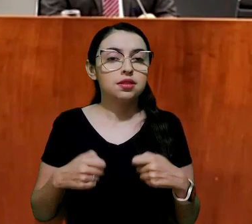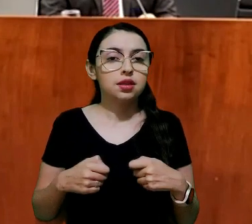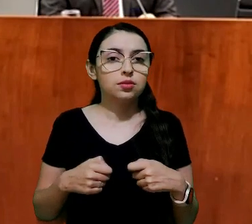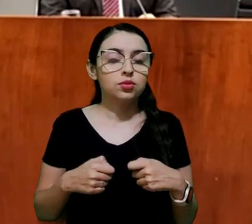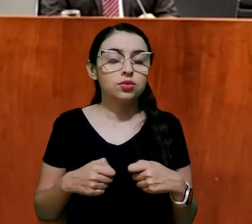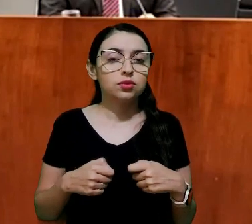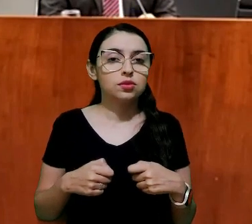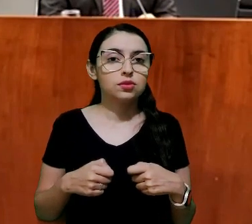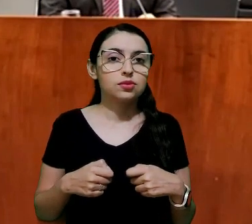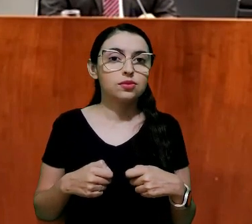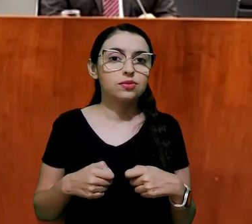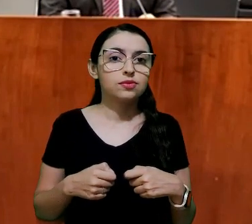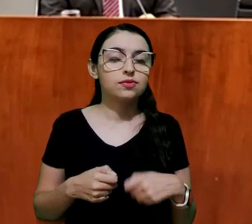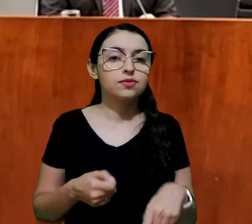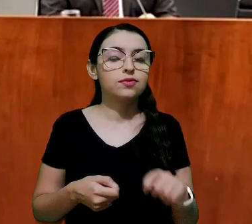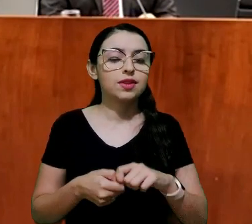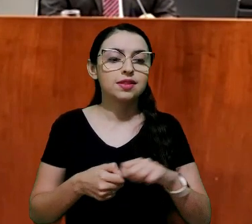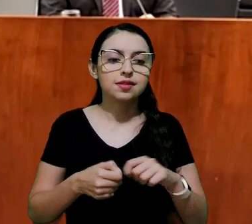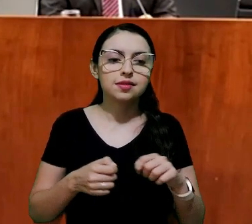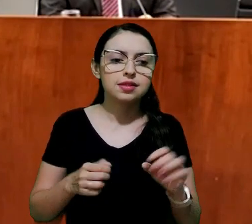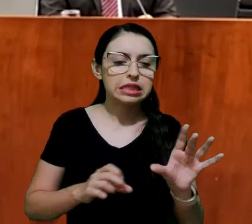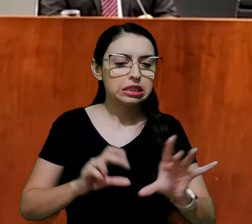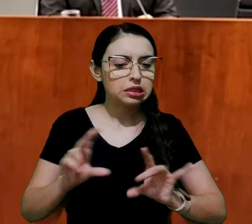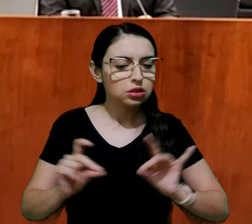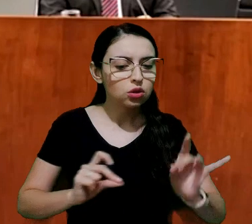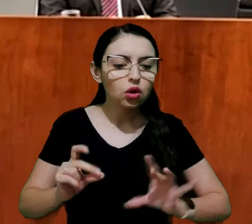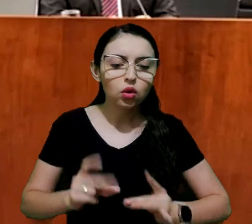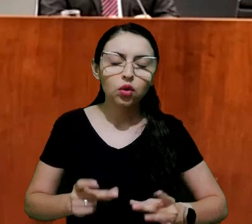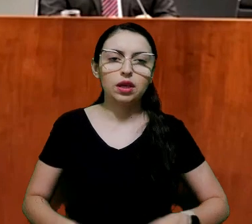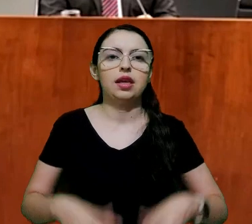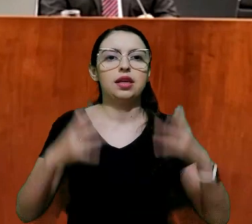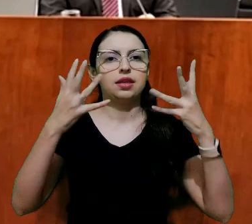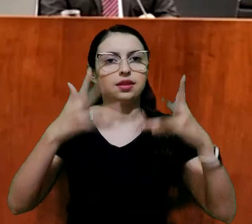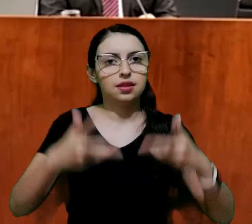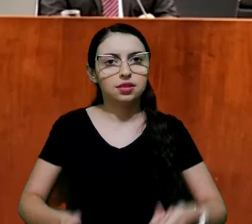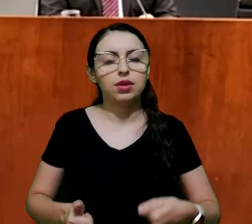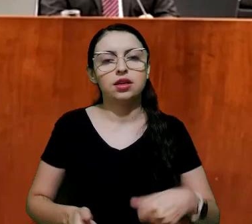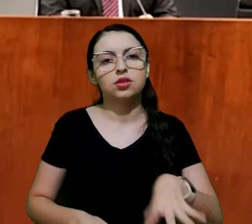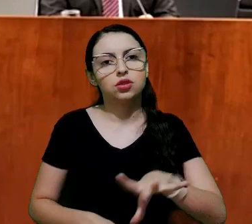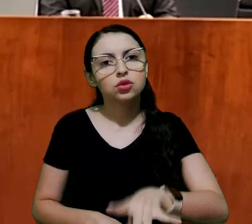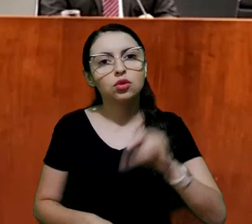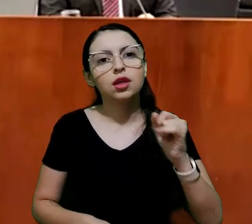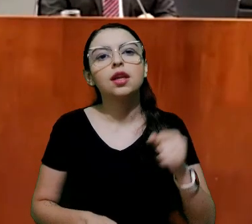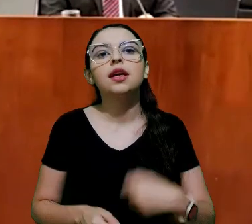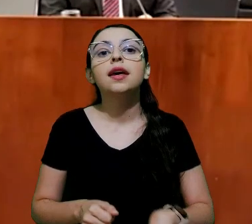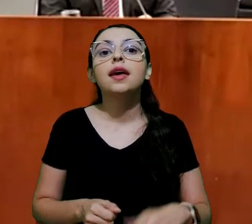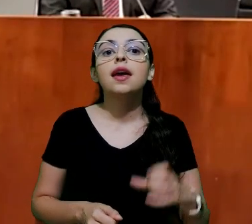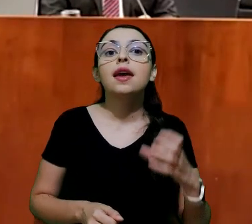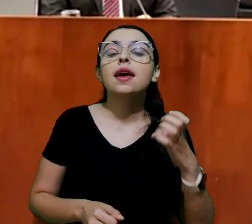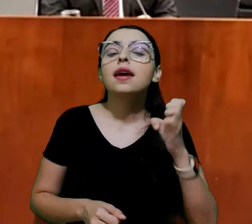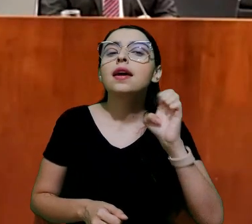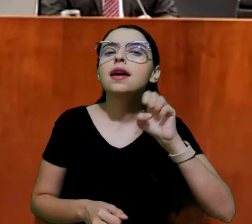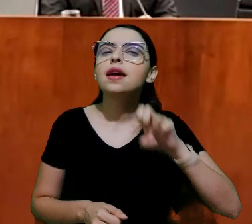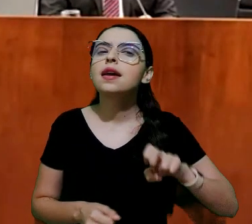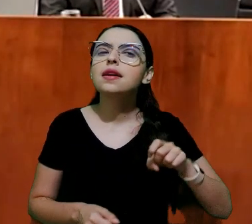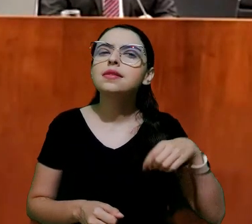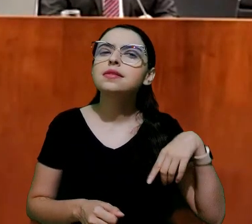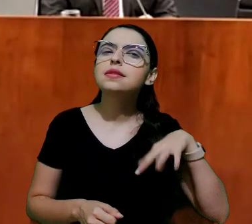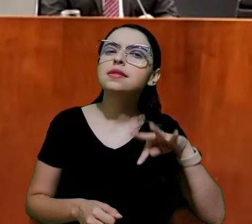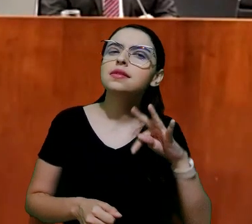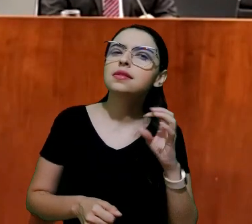análise das questões da sucessão envolvendo aspectos extrajudiciais, que são também de interesse de toda a